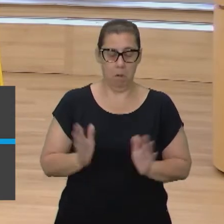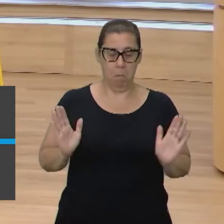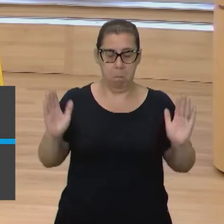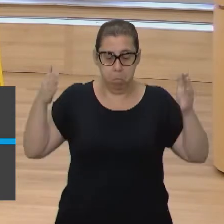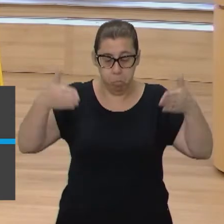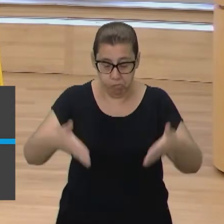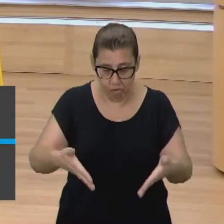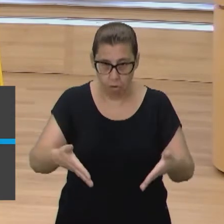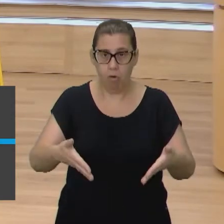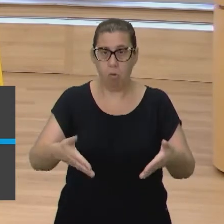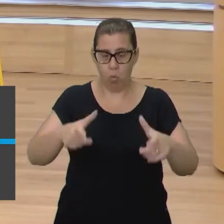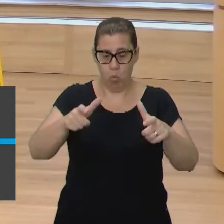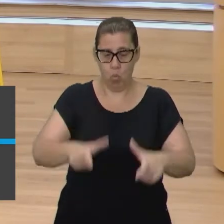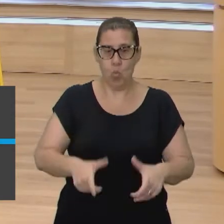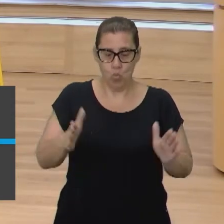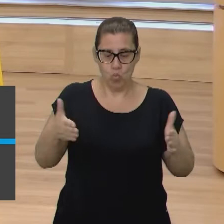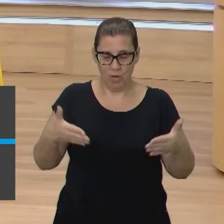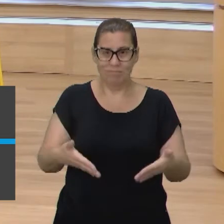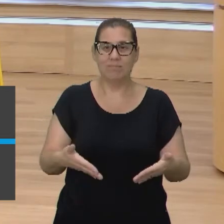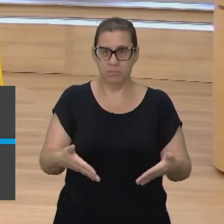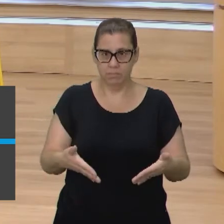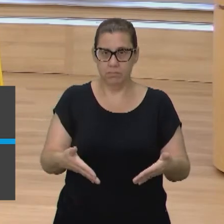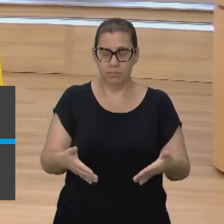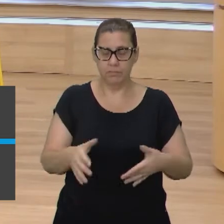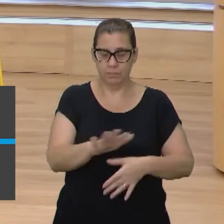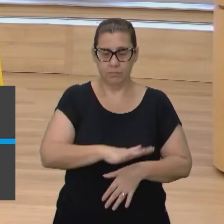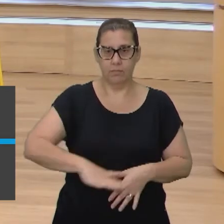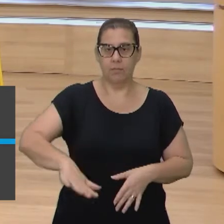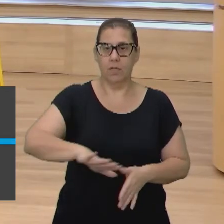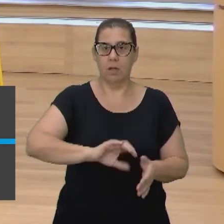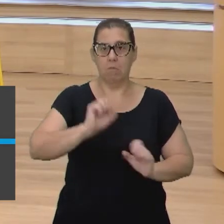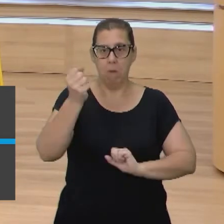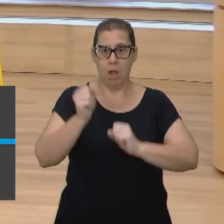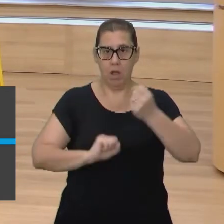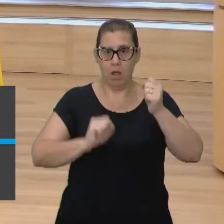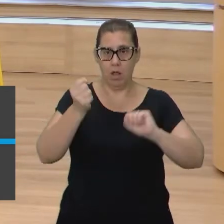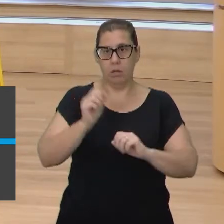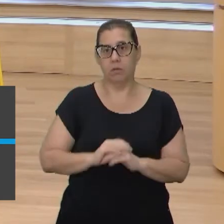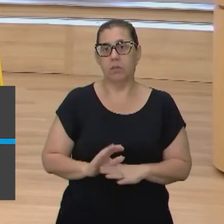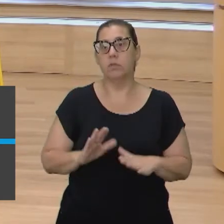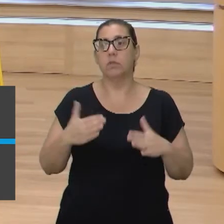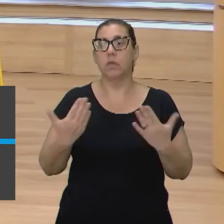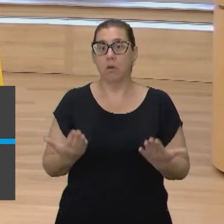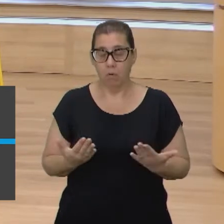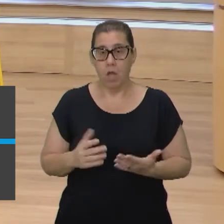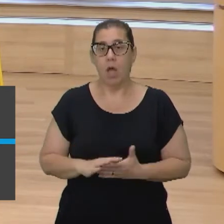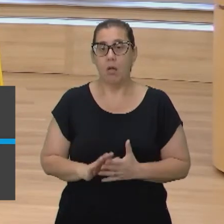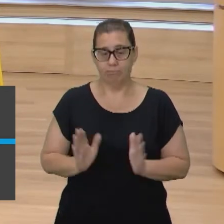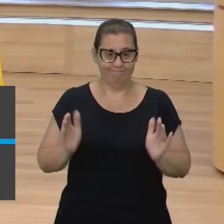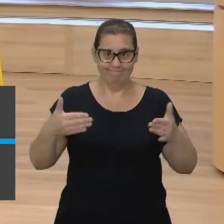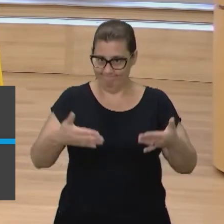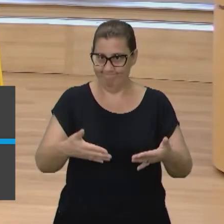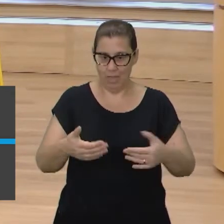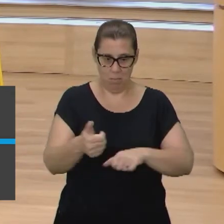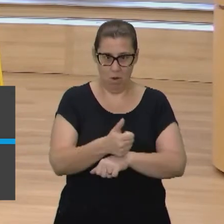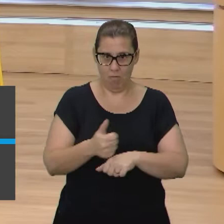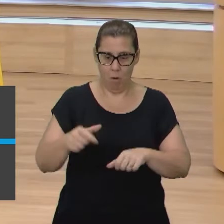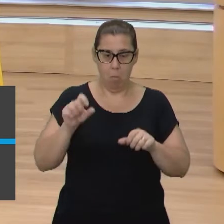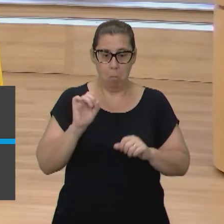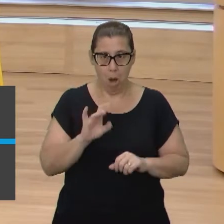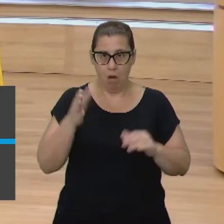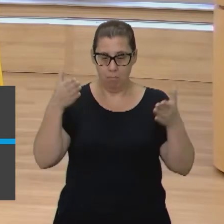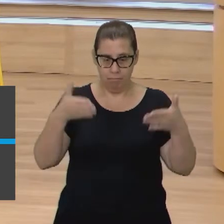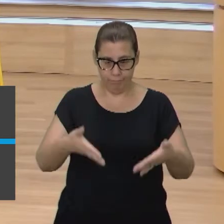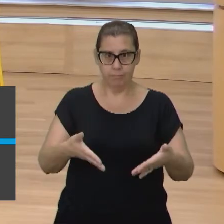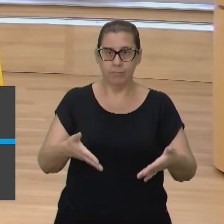confinado a um determinado setor da fábrica, da indústria. Então, ou seja, eles são especializados, eles não são